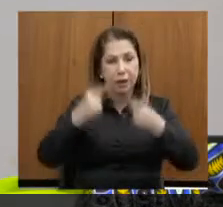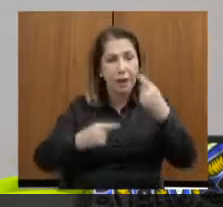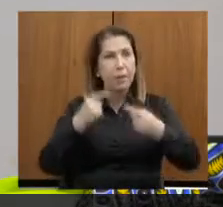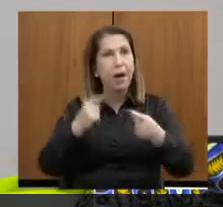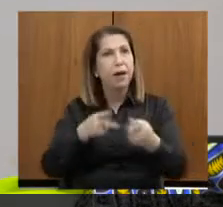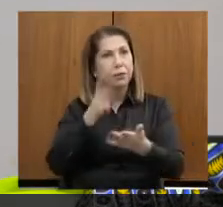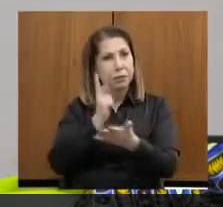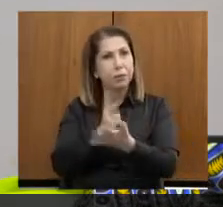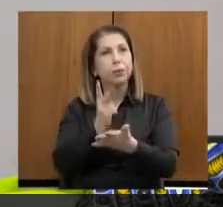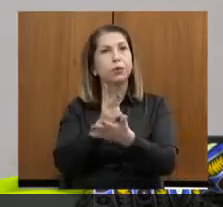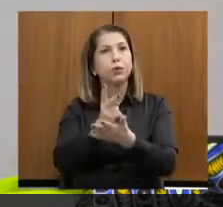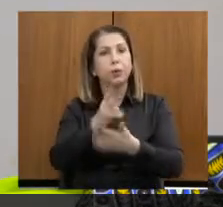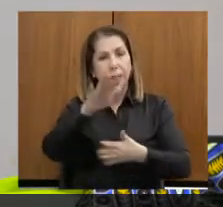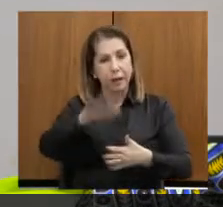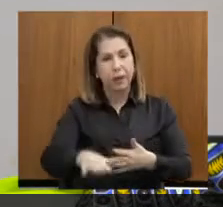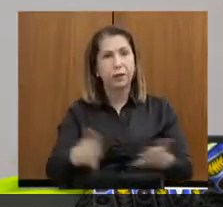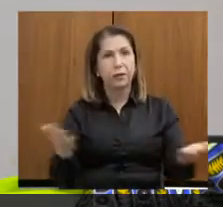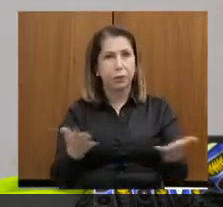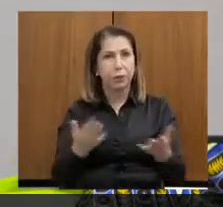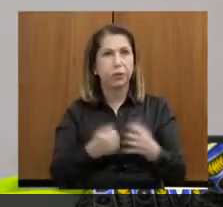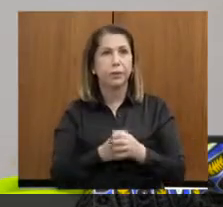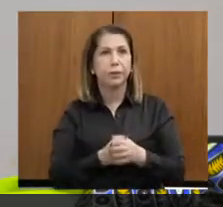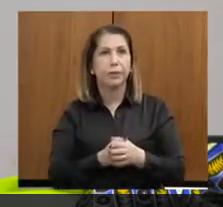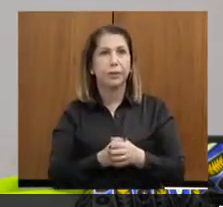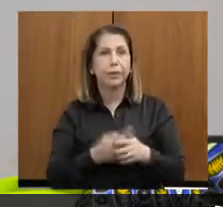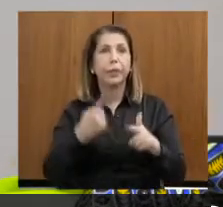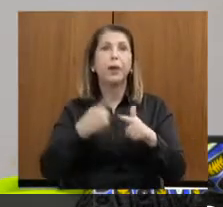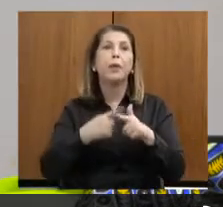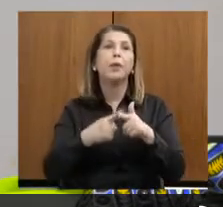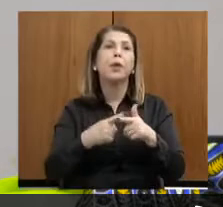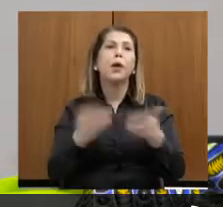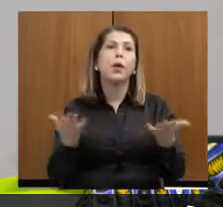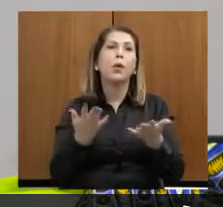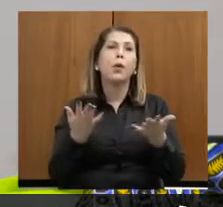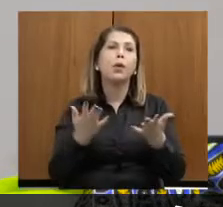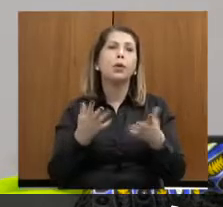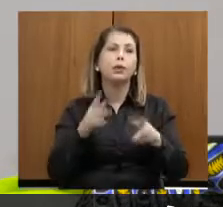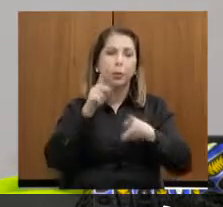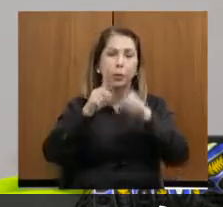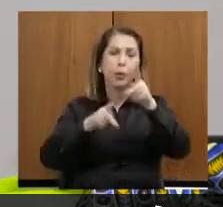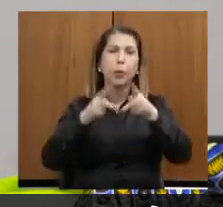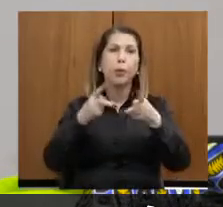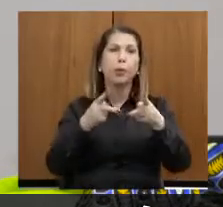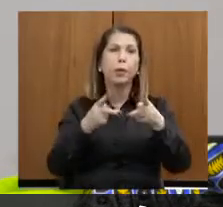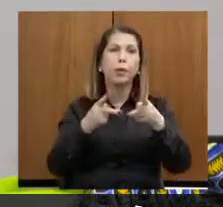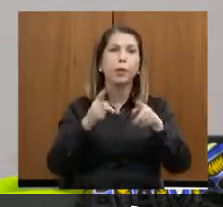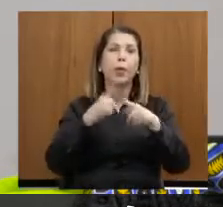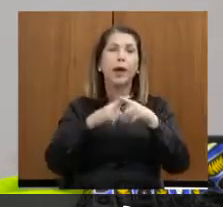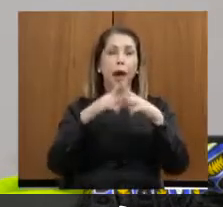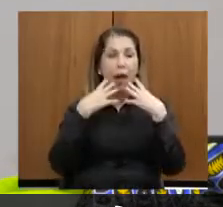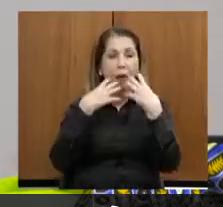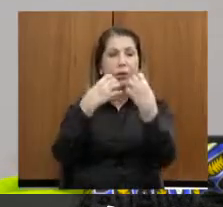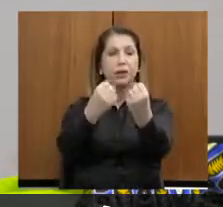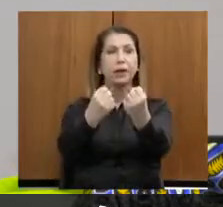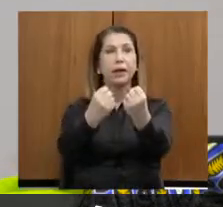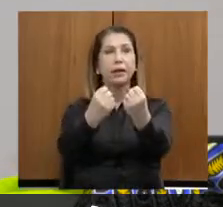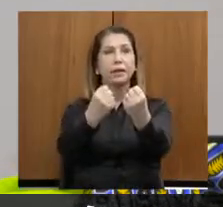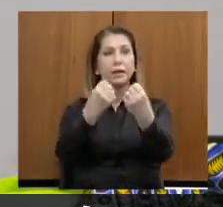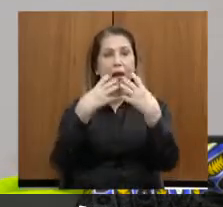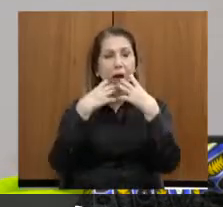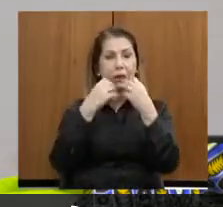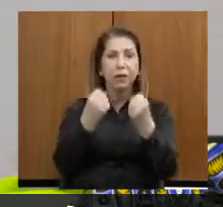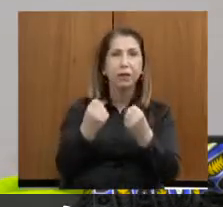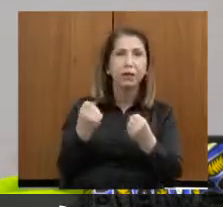eu ainda vão continuar tarde o porquê que Nós escolhemos fazer um debate público e não a dieta é audiência é o pinga-fogo